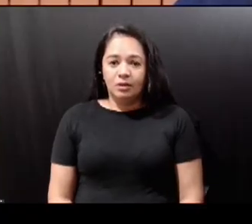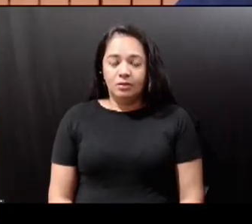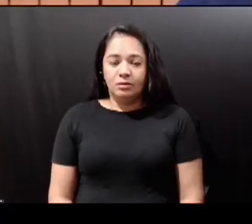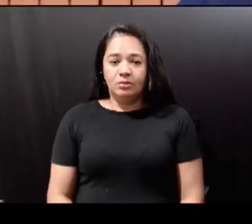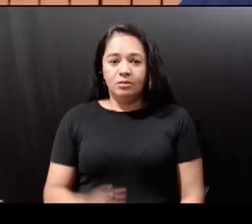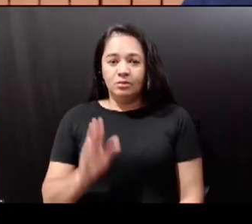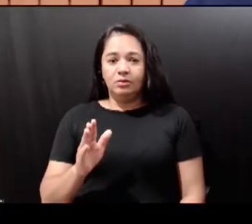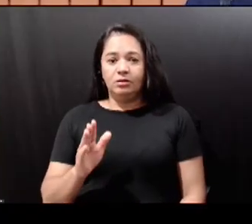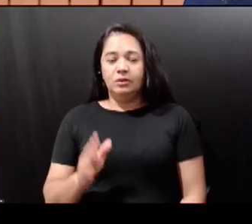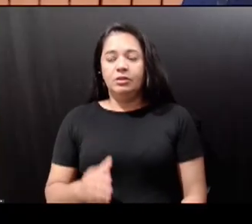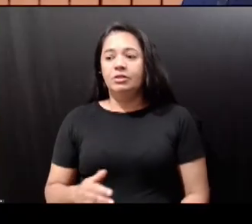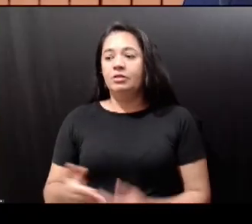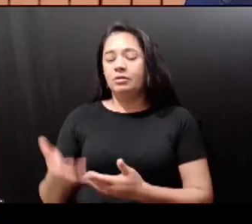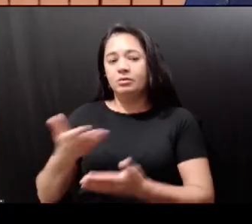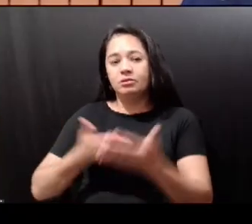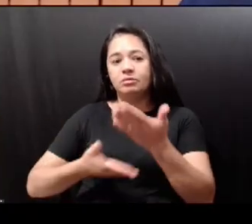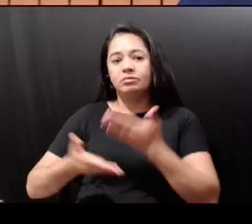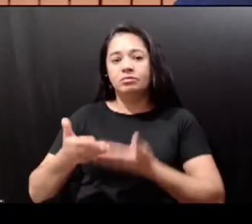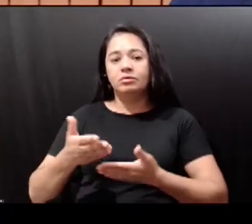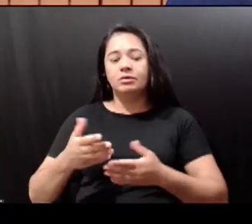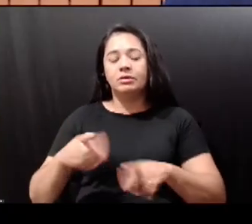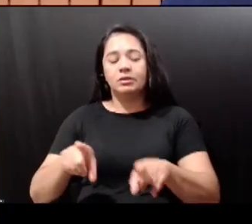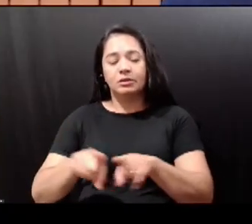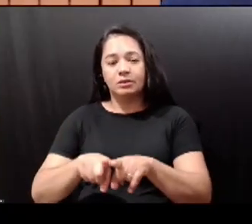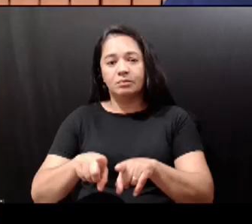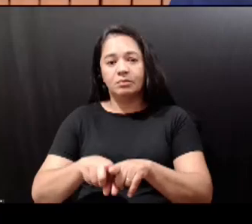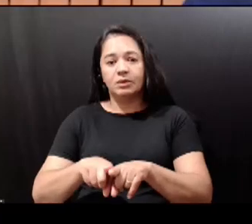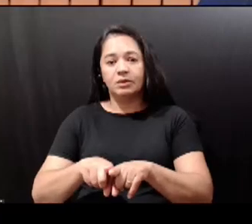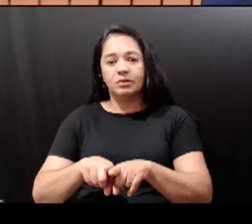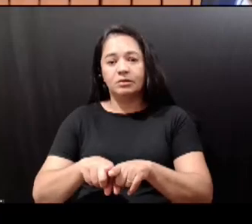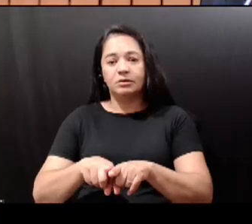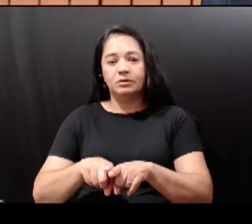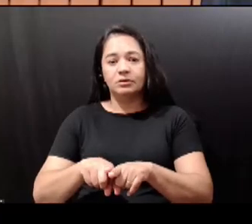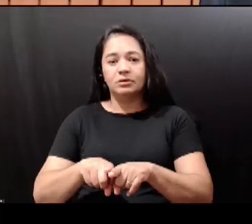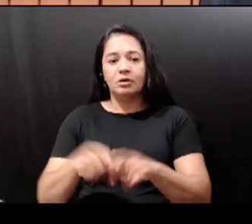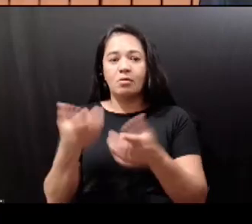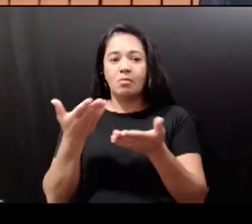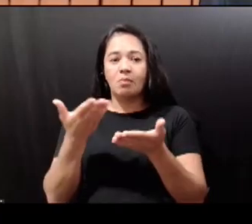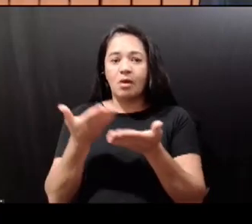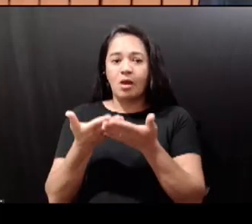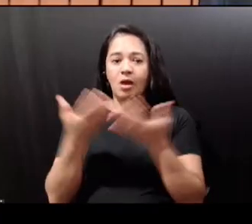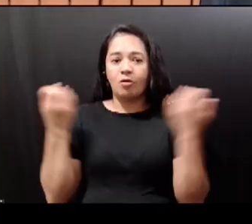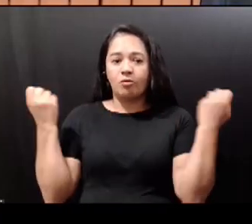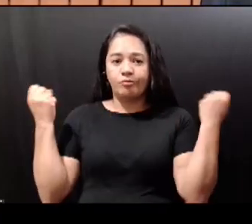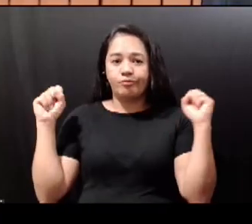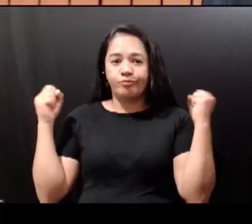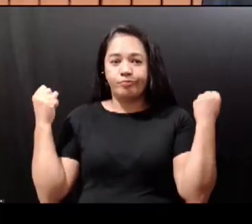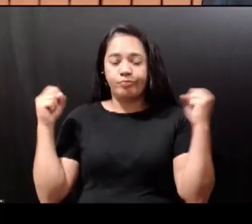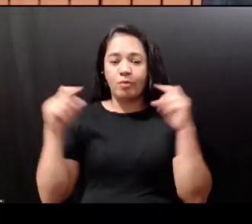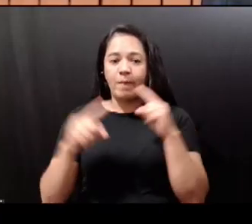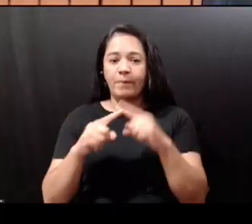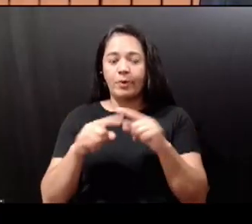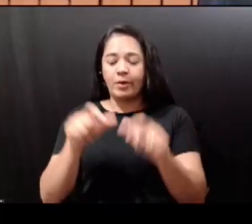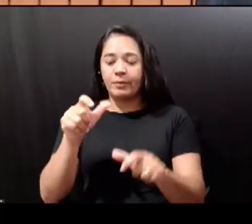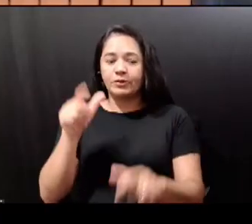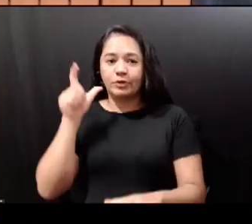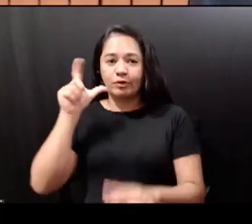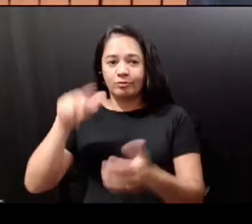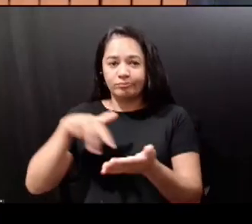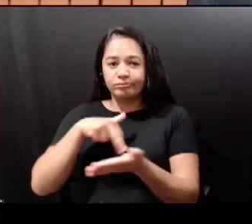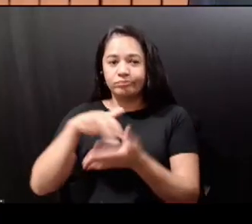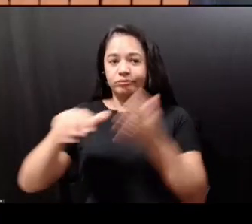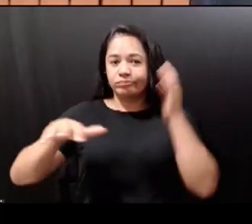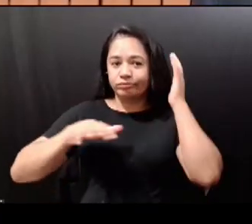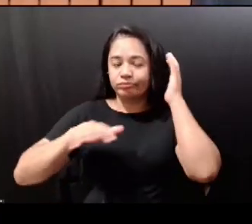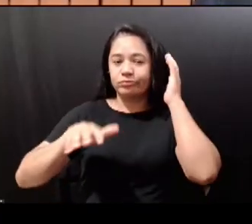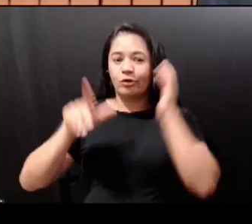entretenimento e acaba sendo até que uma aula de educação física, né? Porque quem consegue dançar essa dança de hip hop tem que estar